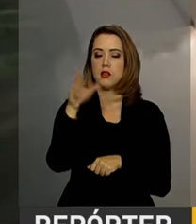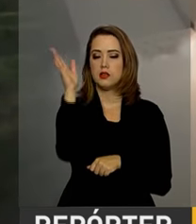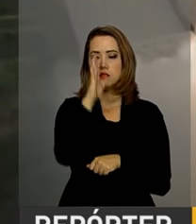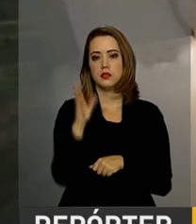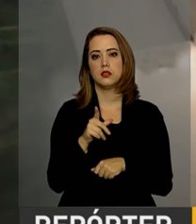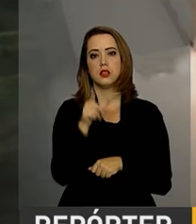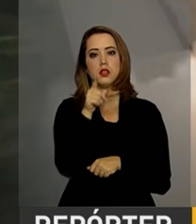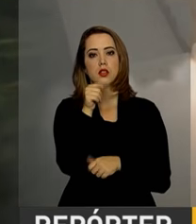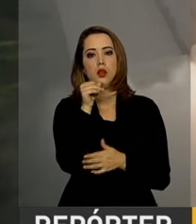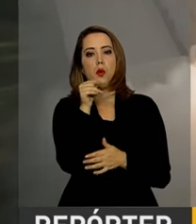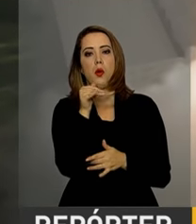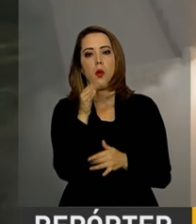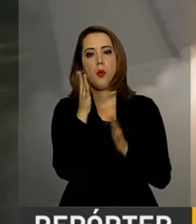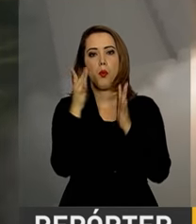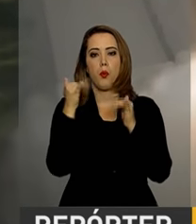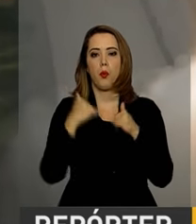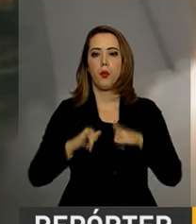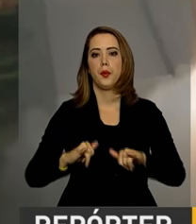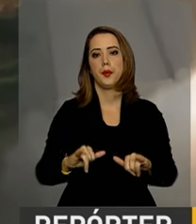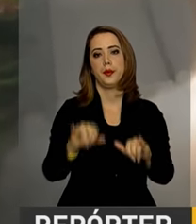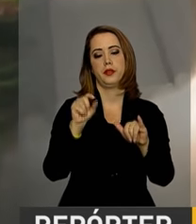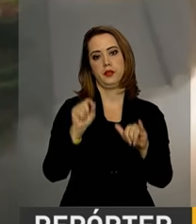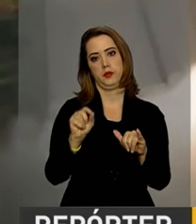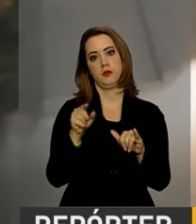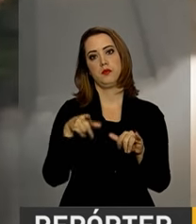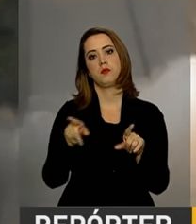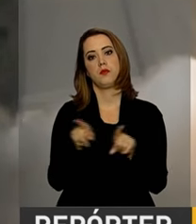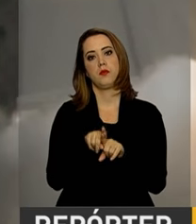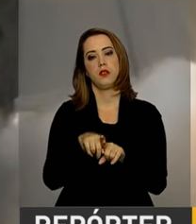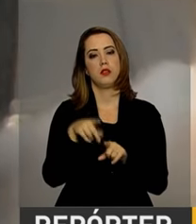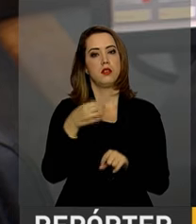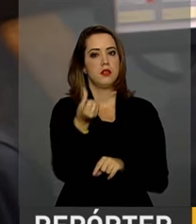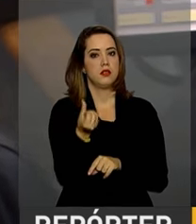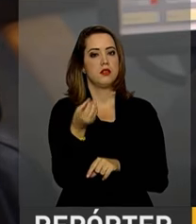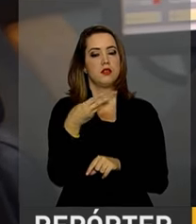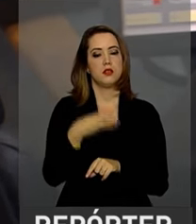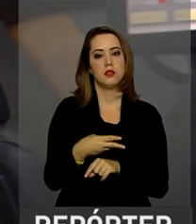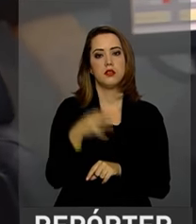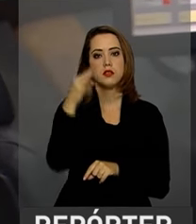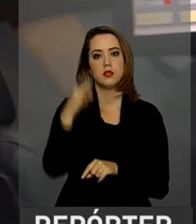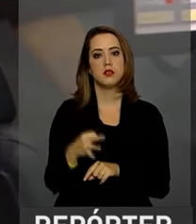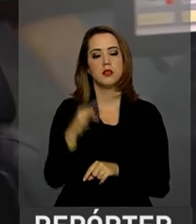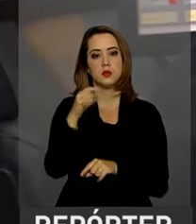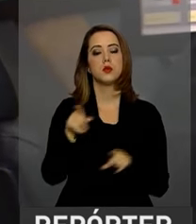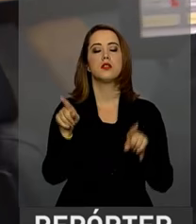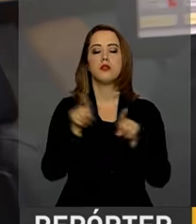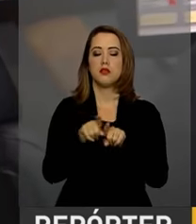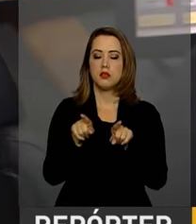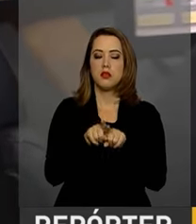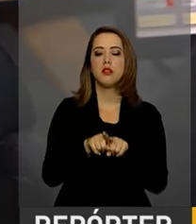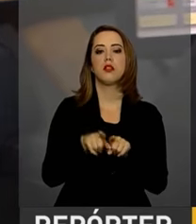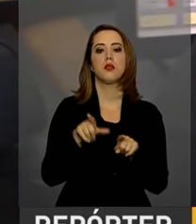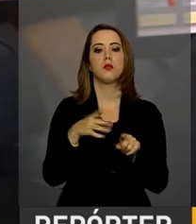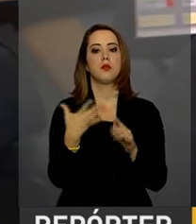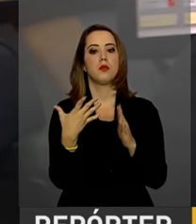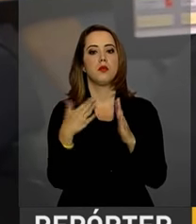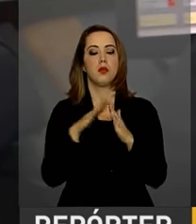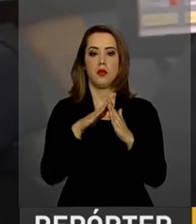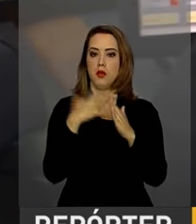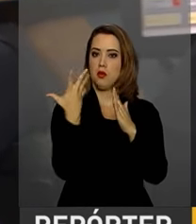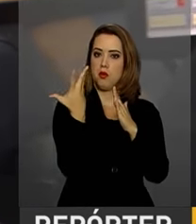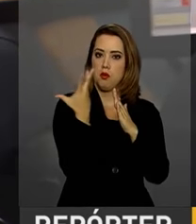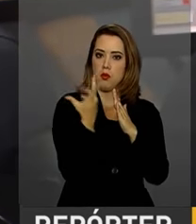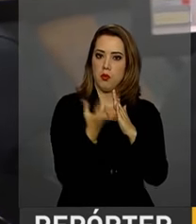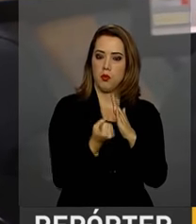2014, elas representavam 63% da matriz energética. Já as termoelétricas, consideradas não limpas por